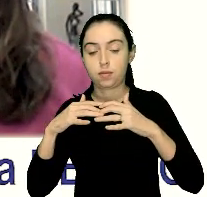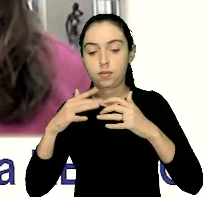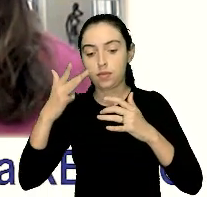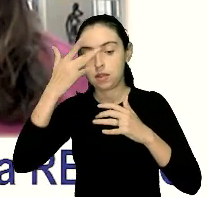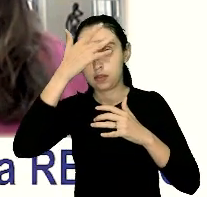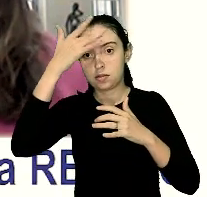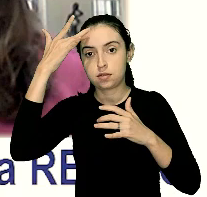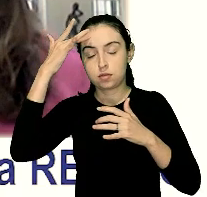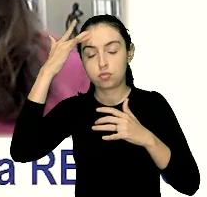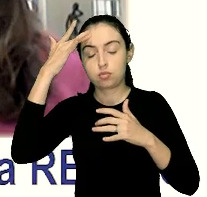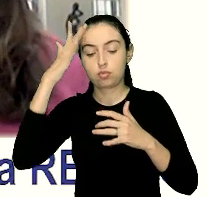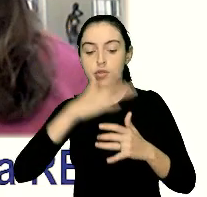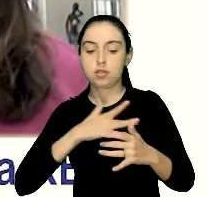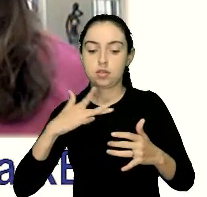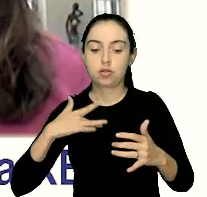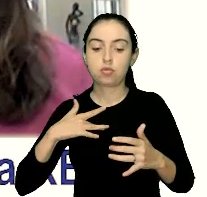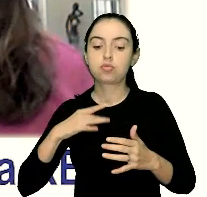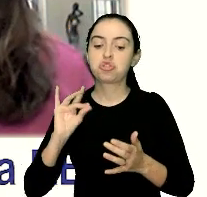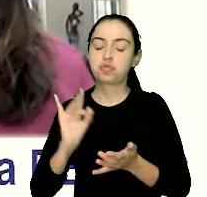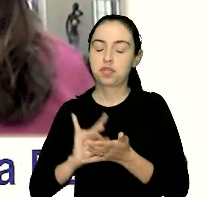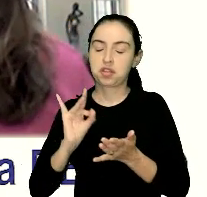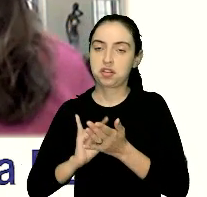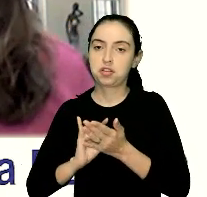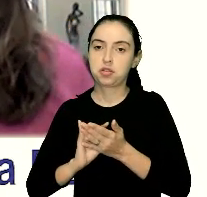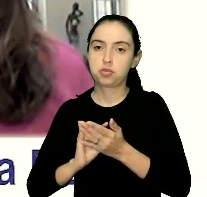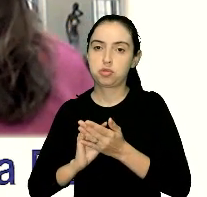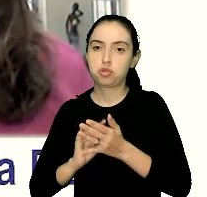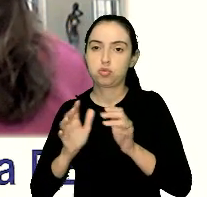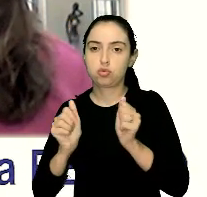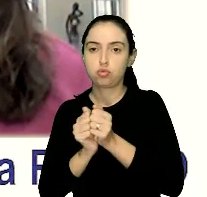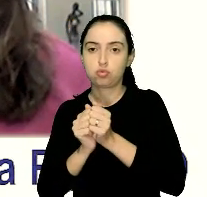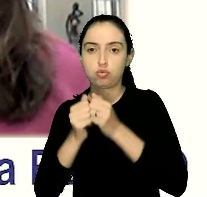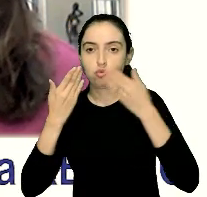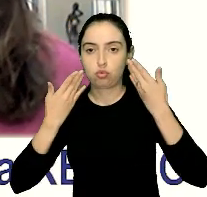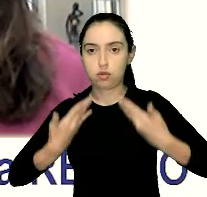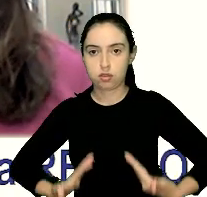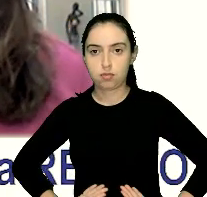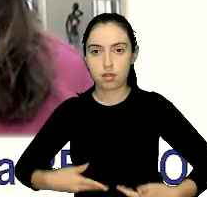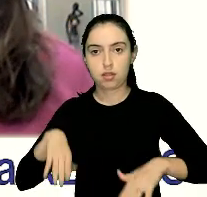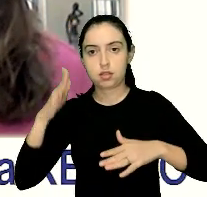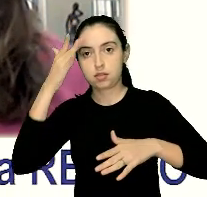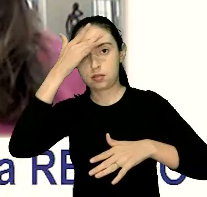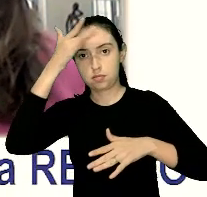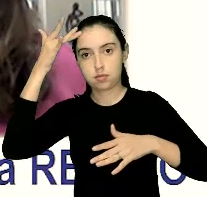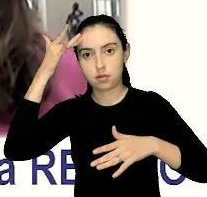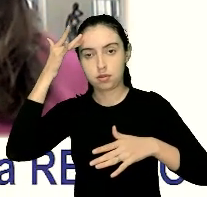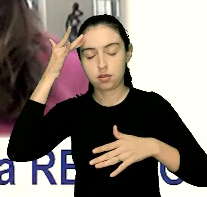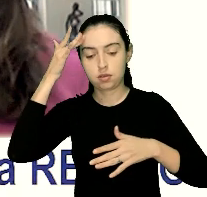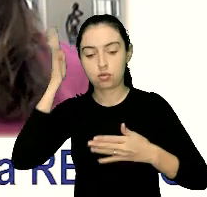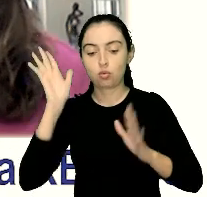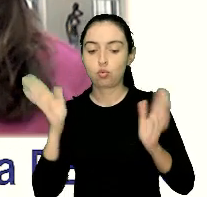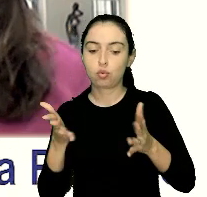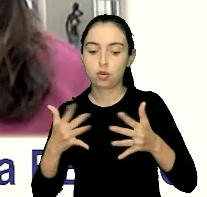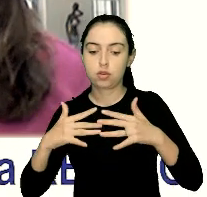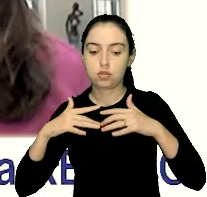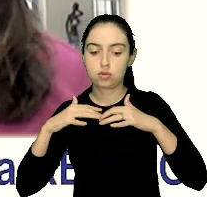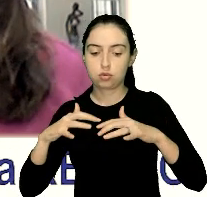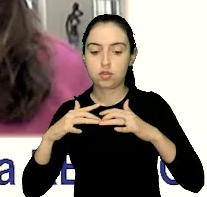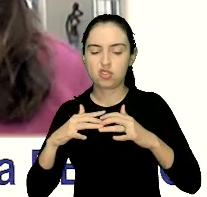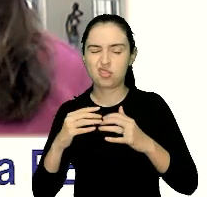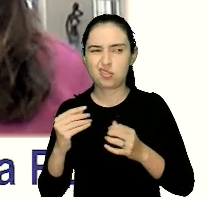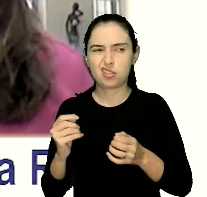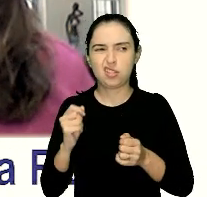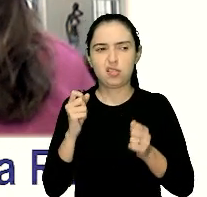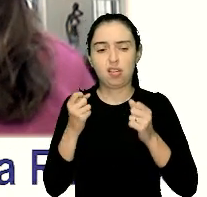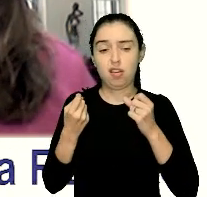a coexistência de aspectos corporais e de aspectos mentais, e nós hoje, em razão da pressão que vivenciamos, do estresse,